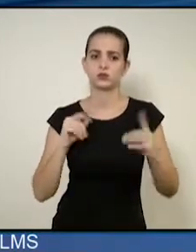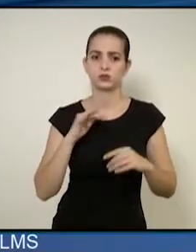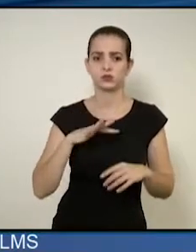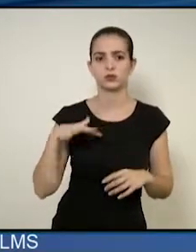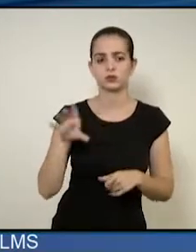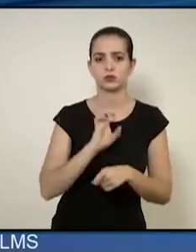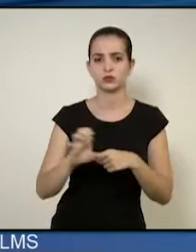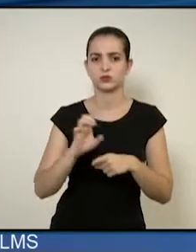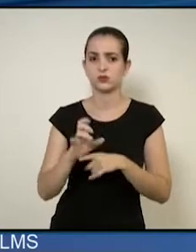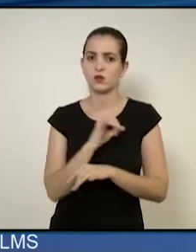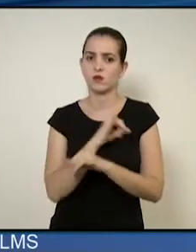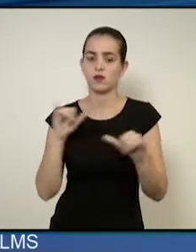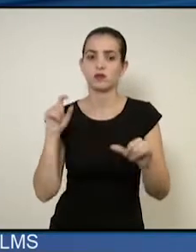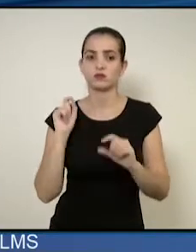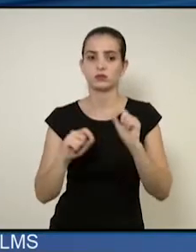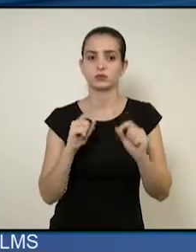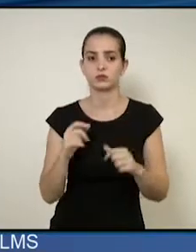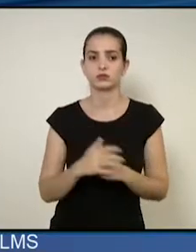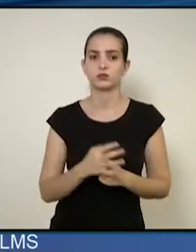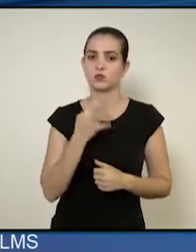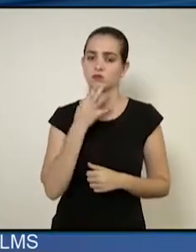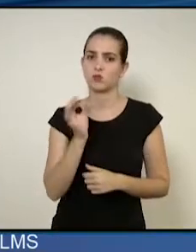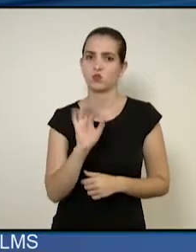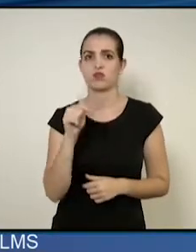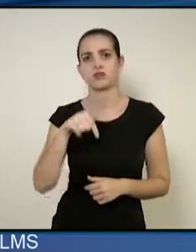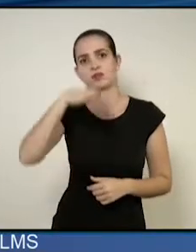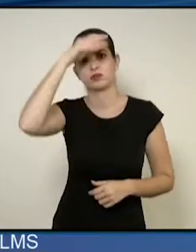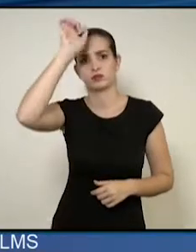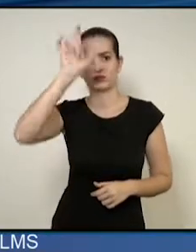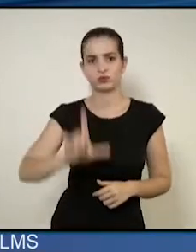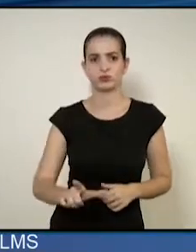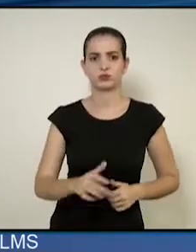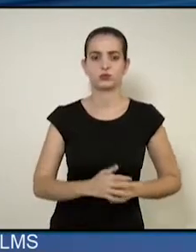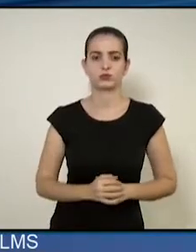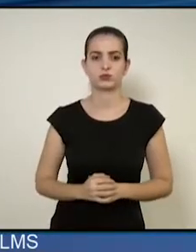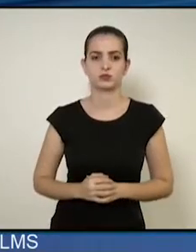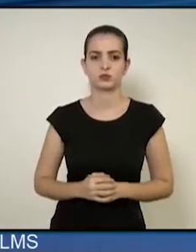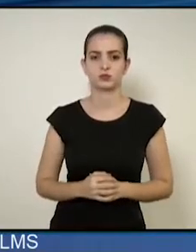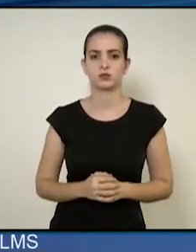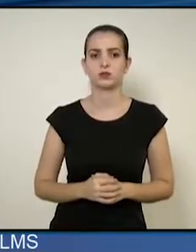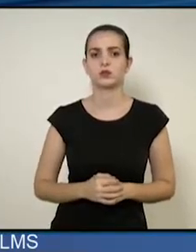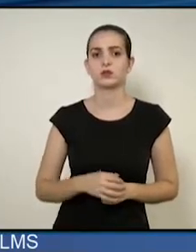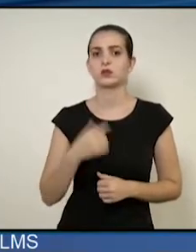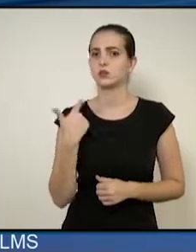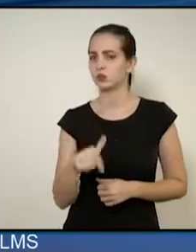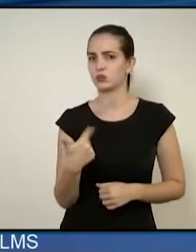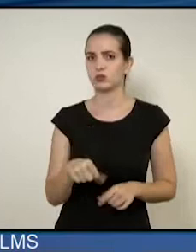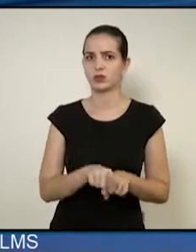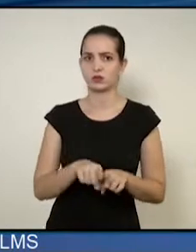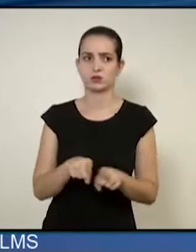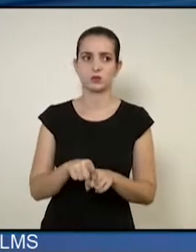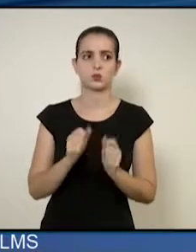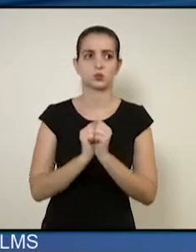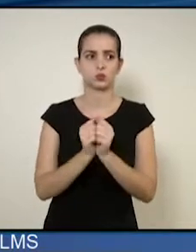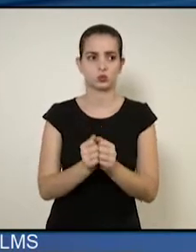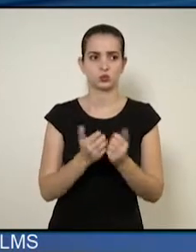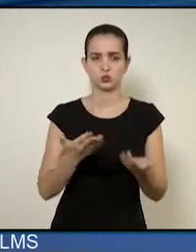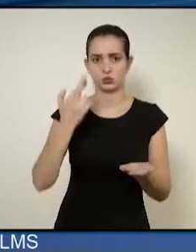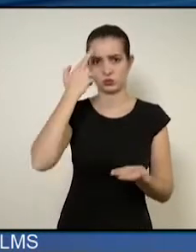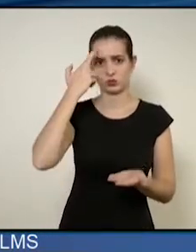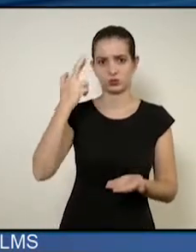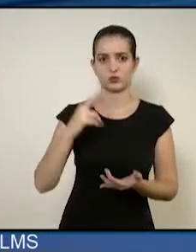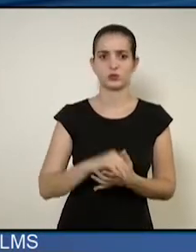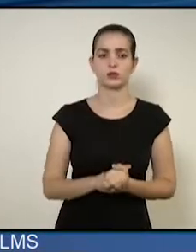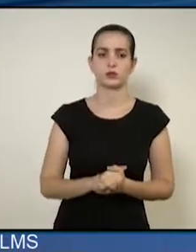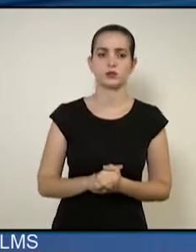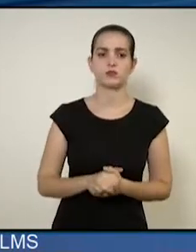demonstra que não conhecem o nosso Mato Grosso do Sul e que não tem andado como a sua excelência tem e eu tenho